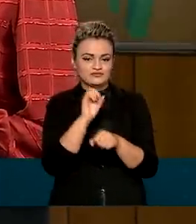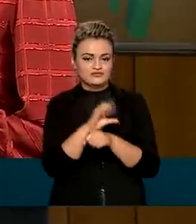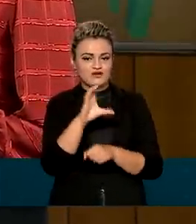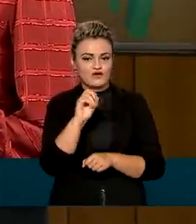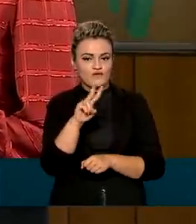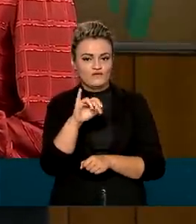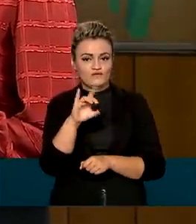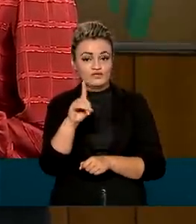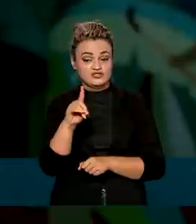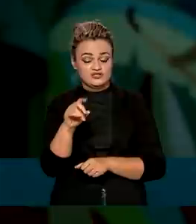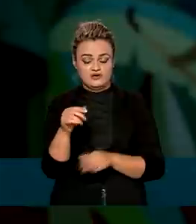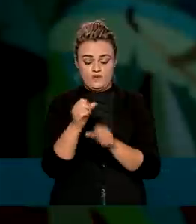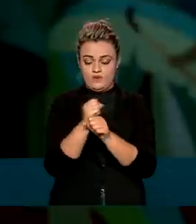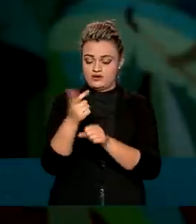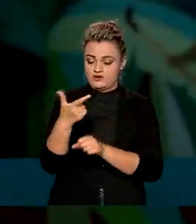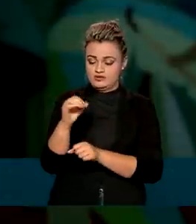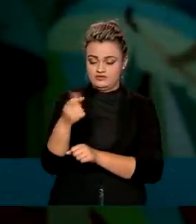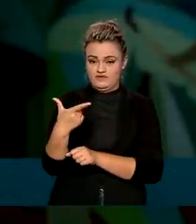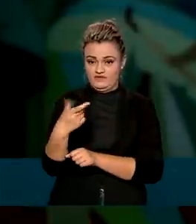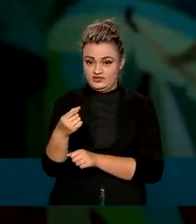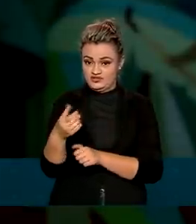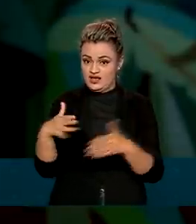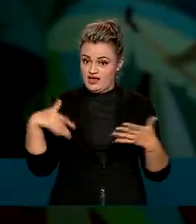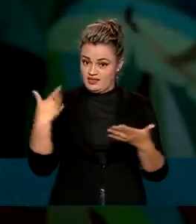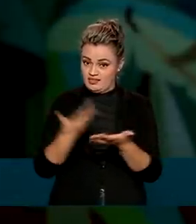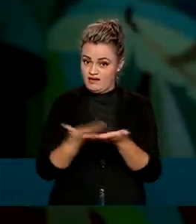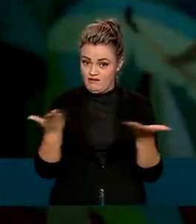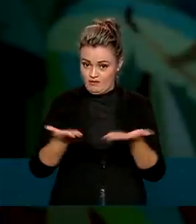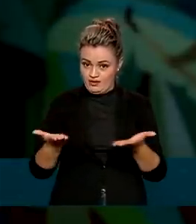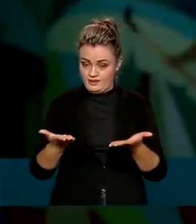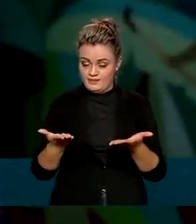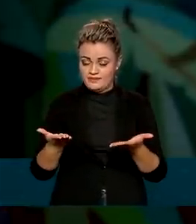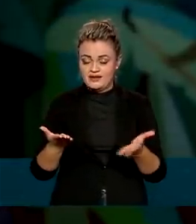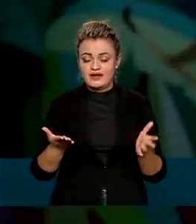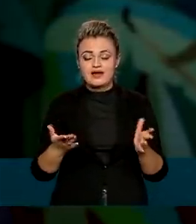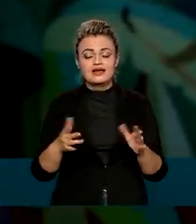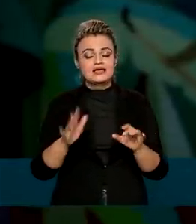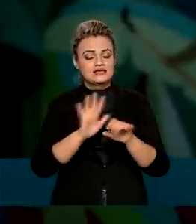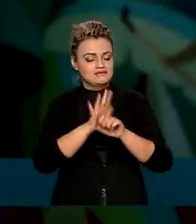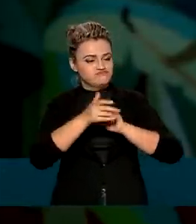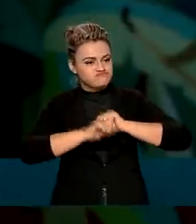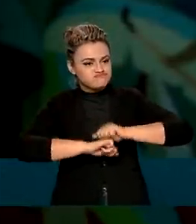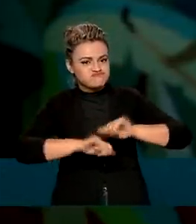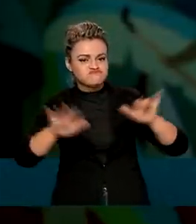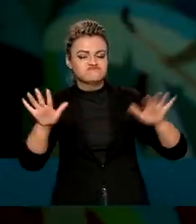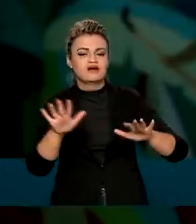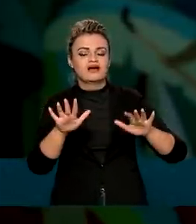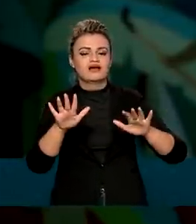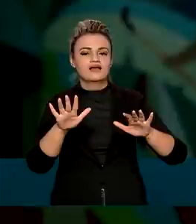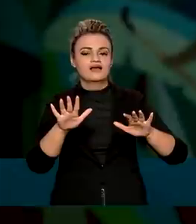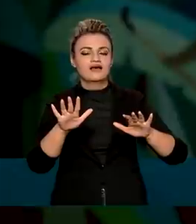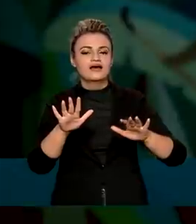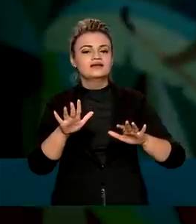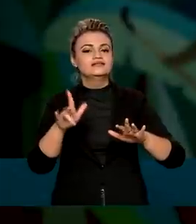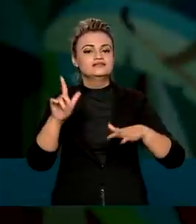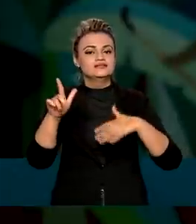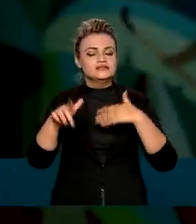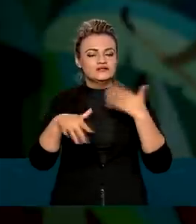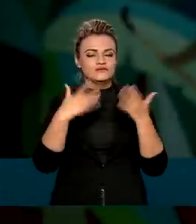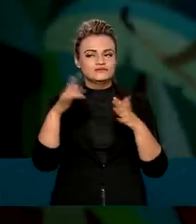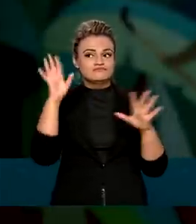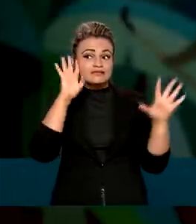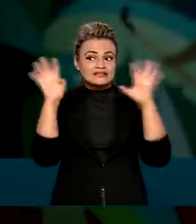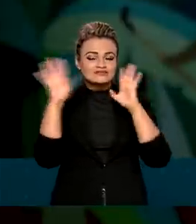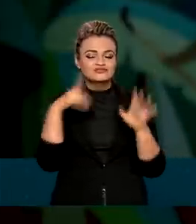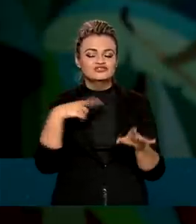em 2020 que persiste até hoje e a pandemia fez com que a gente botar se